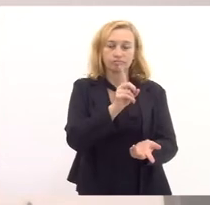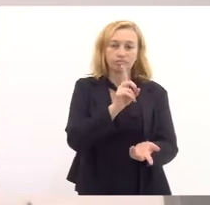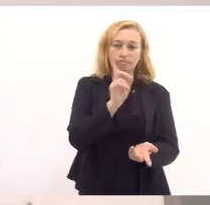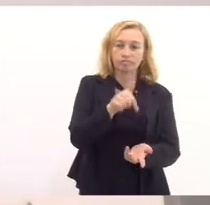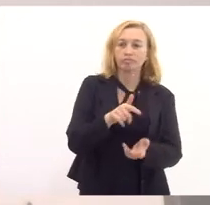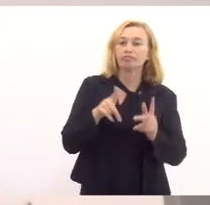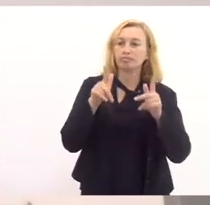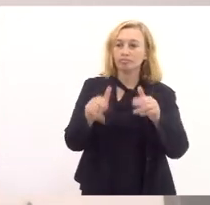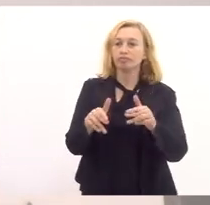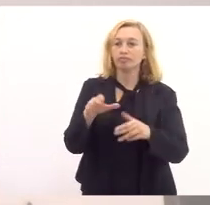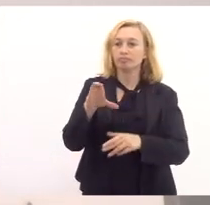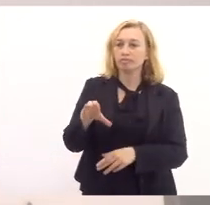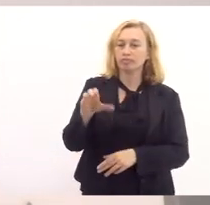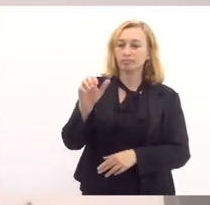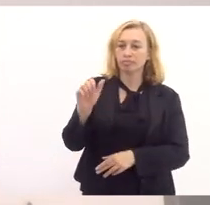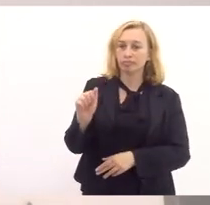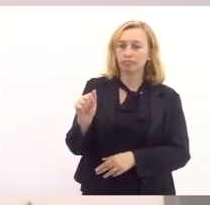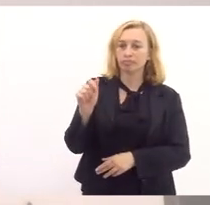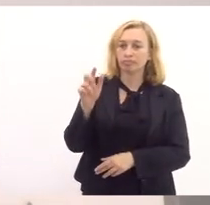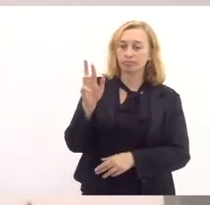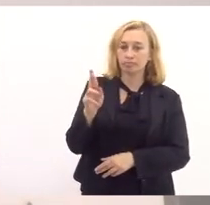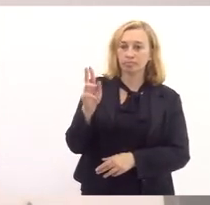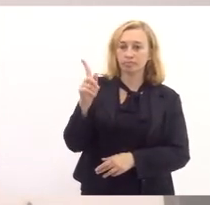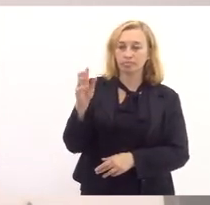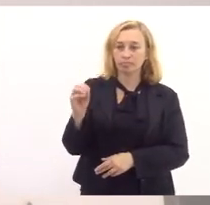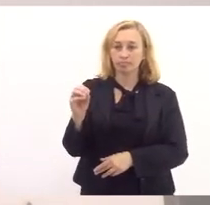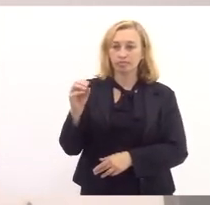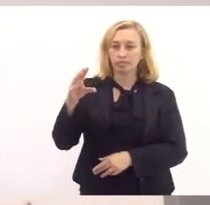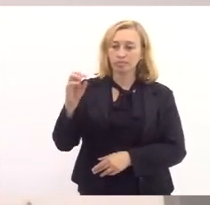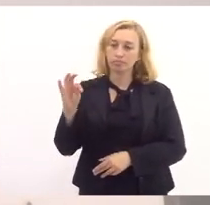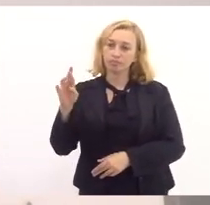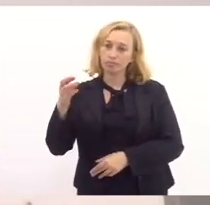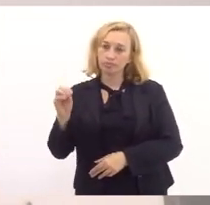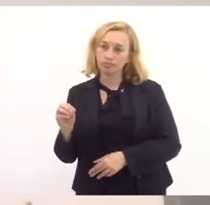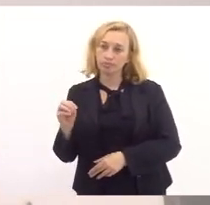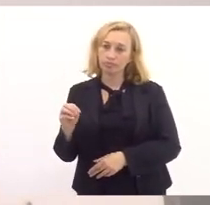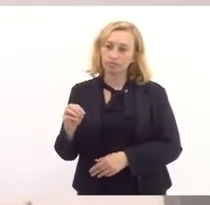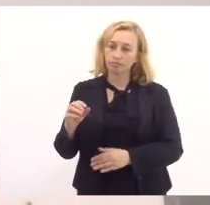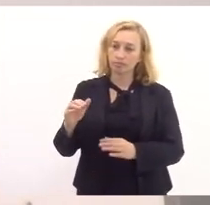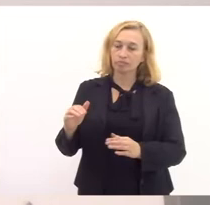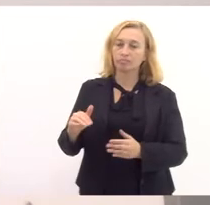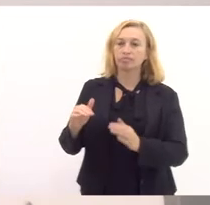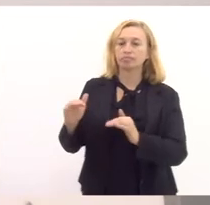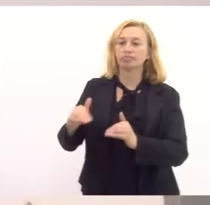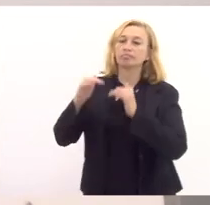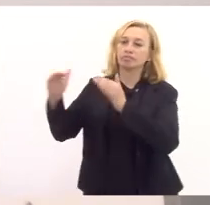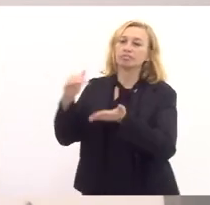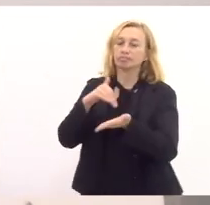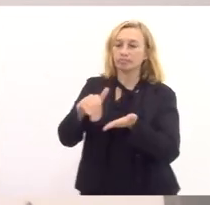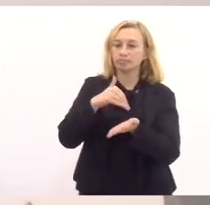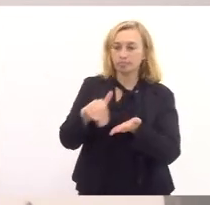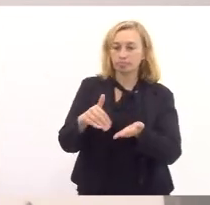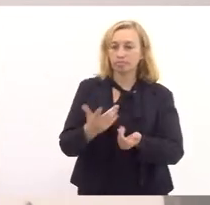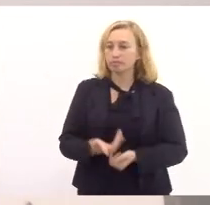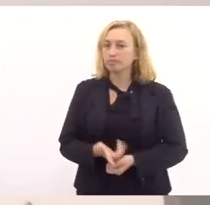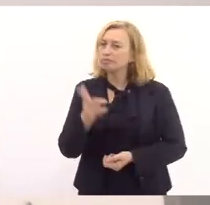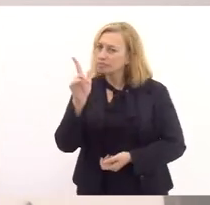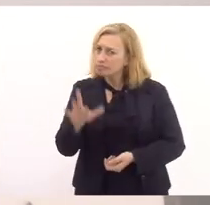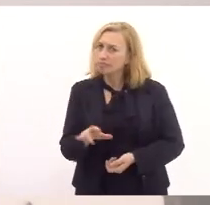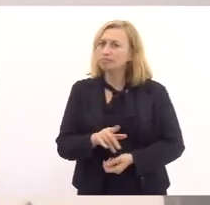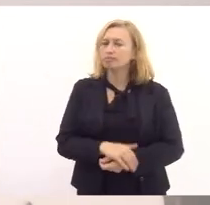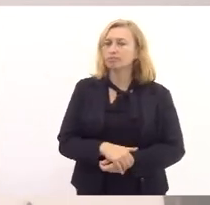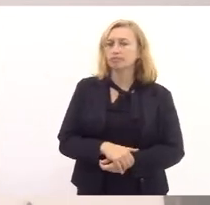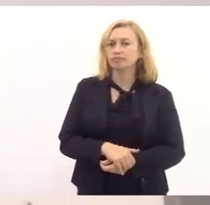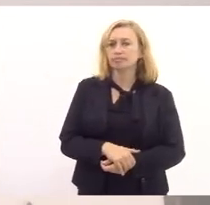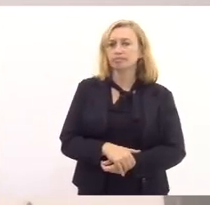comissionado. Cargo comissionado num secretário, num subsecretário, é diferente. Né? É um cargo